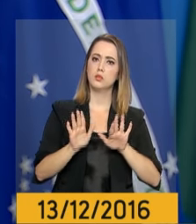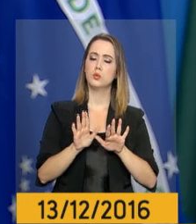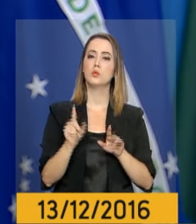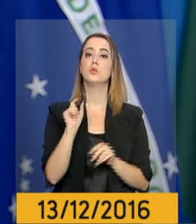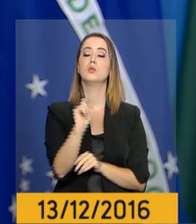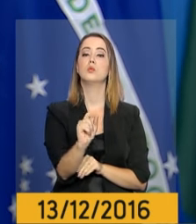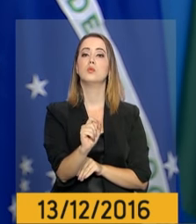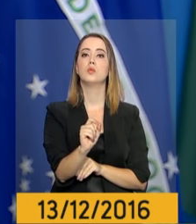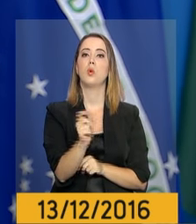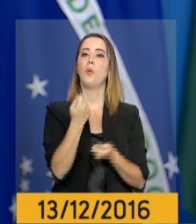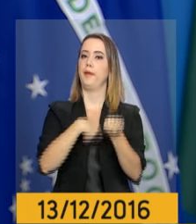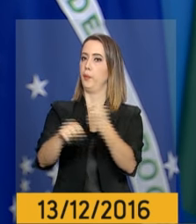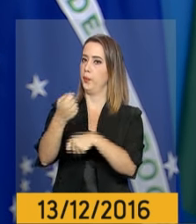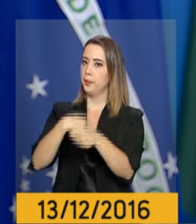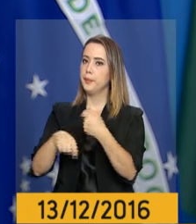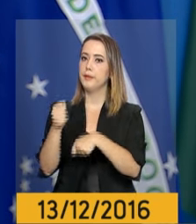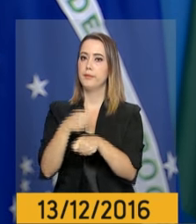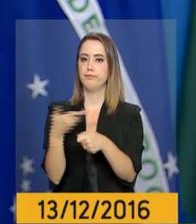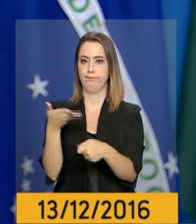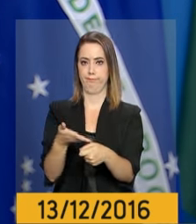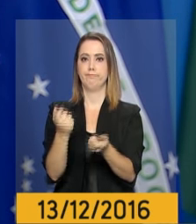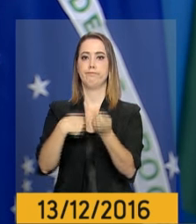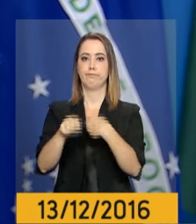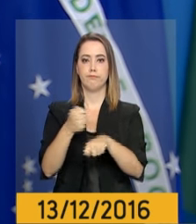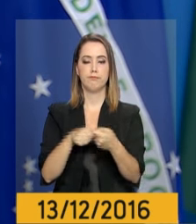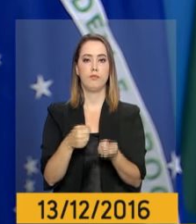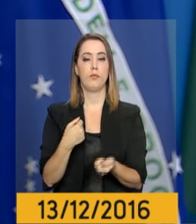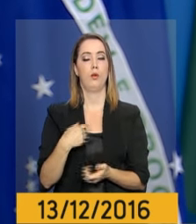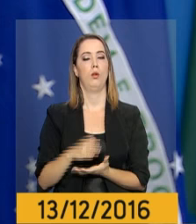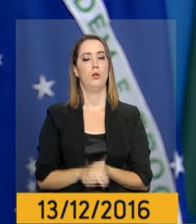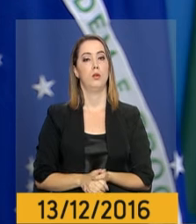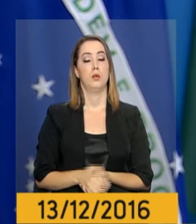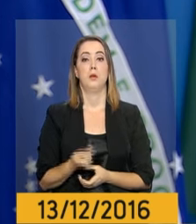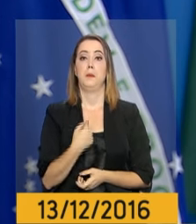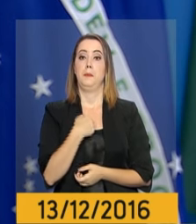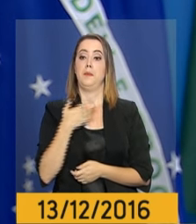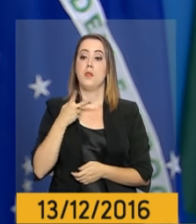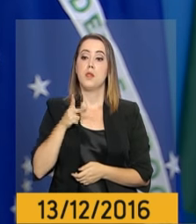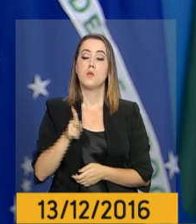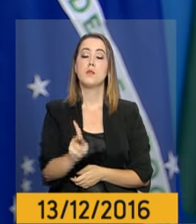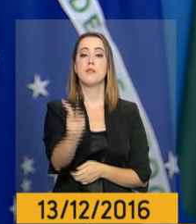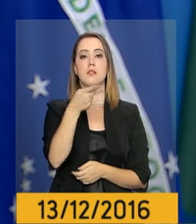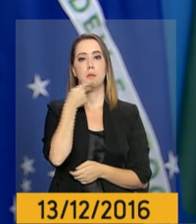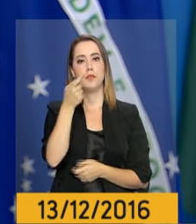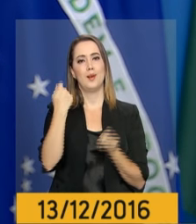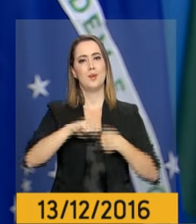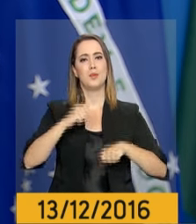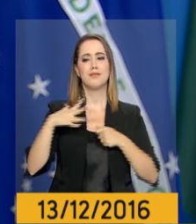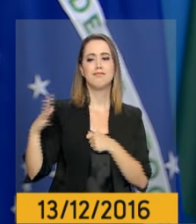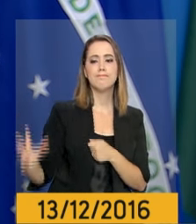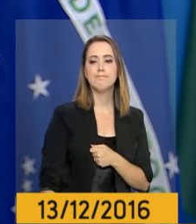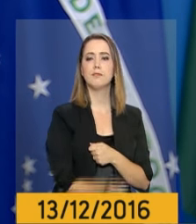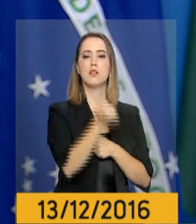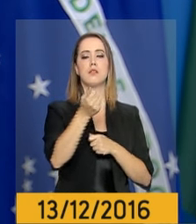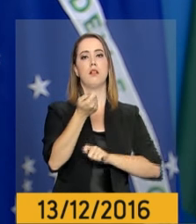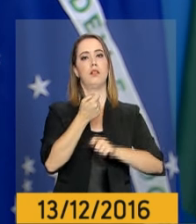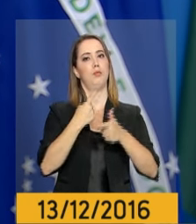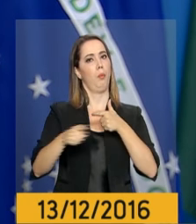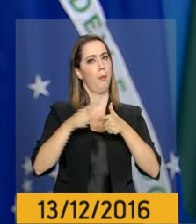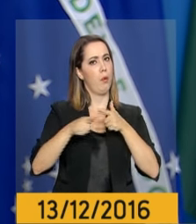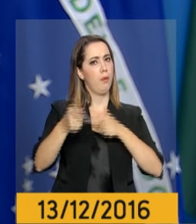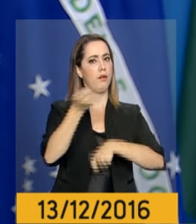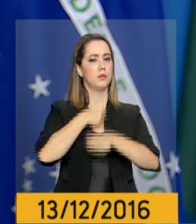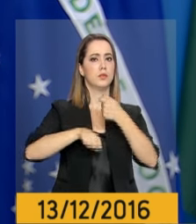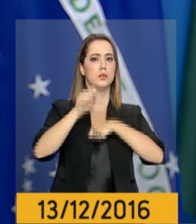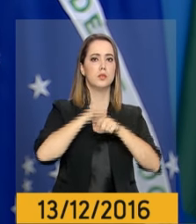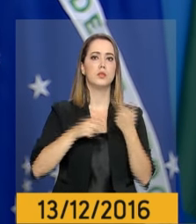da economia. Sempre tenho dito, nós precisamos sair da reessão, sequencialmente